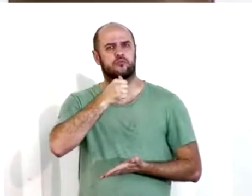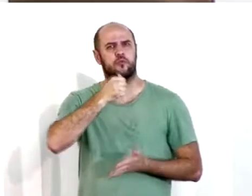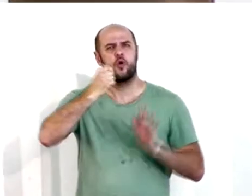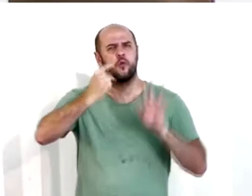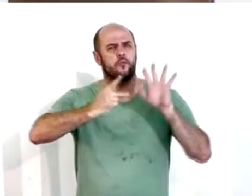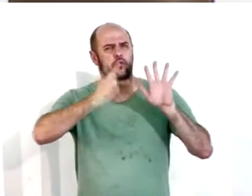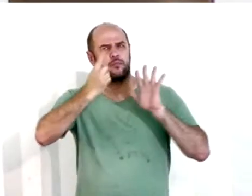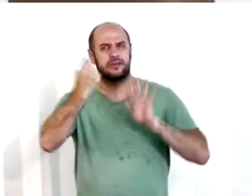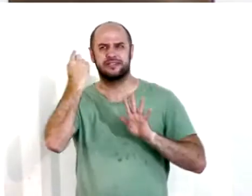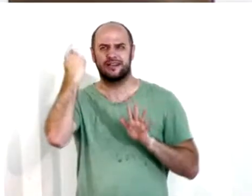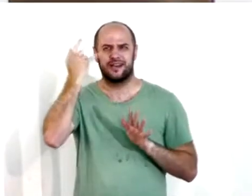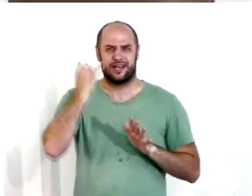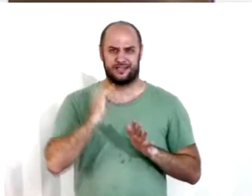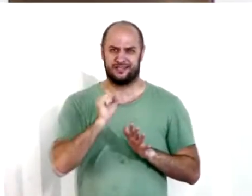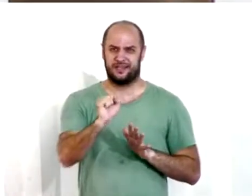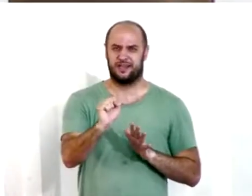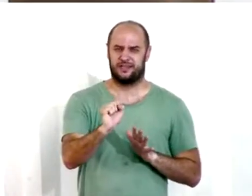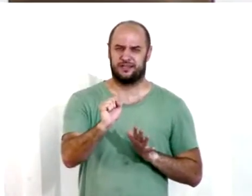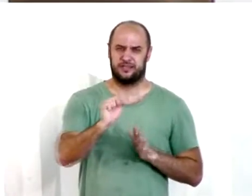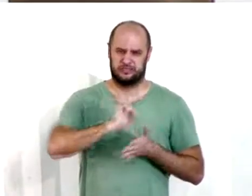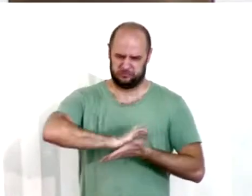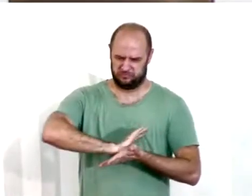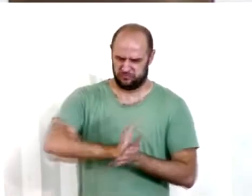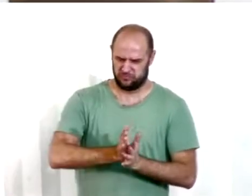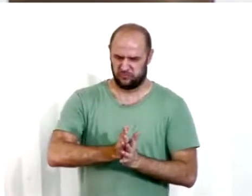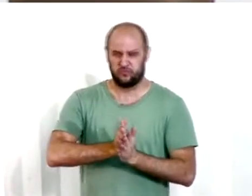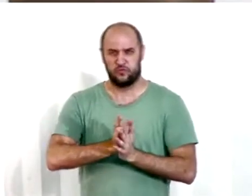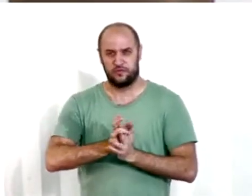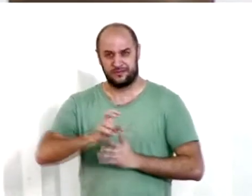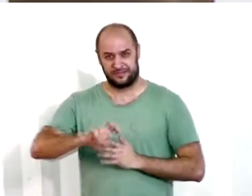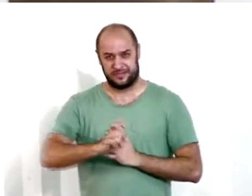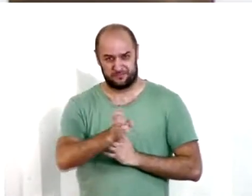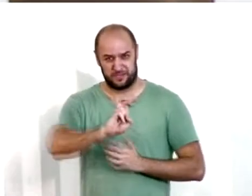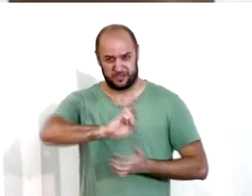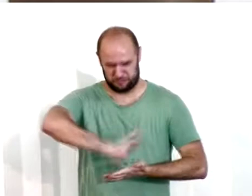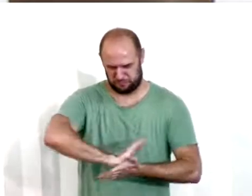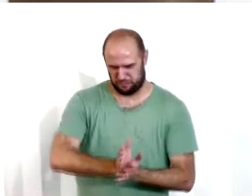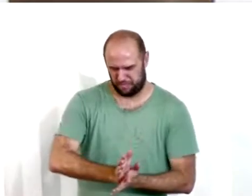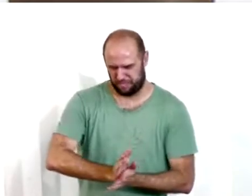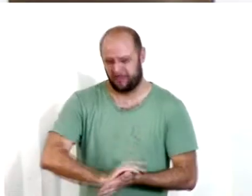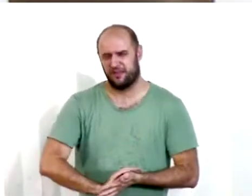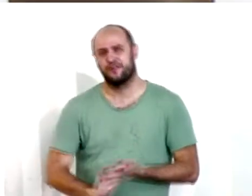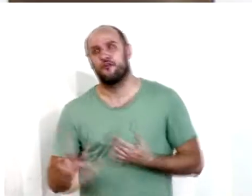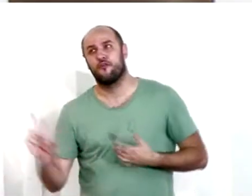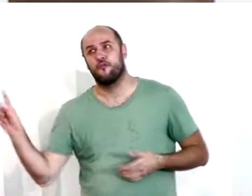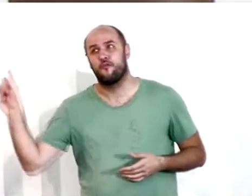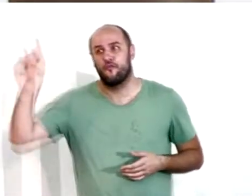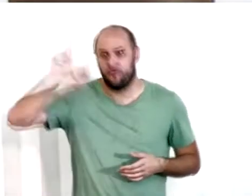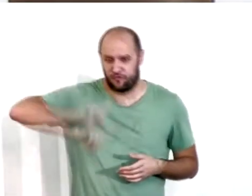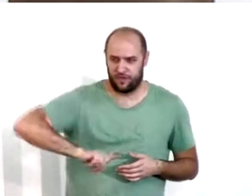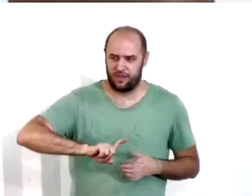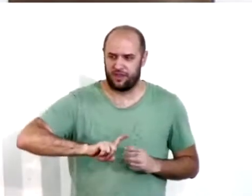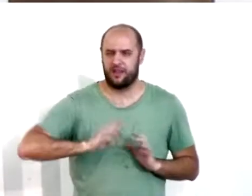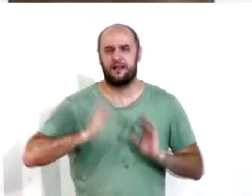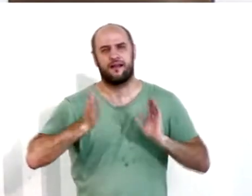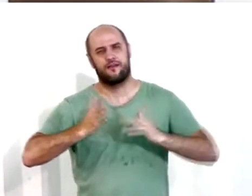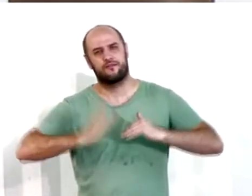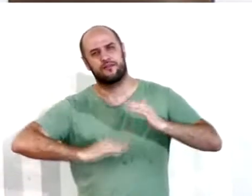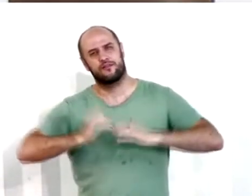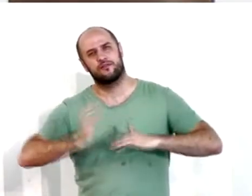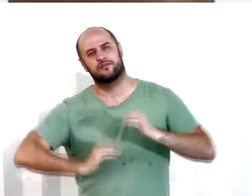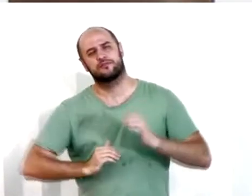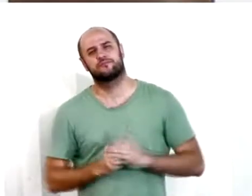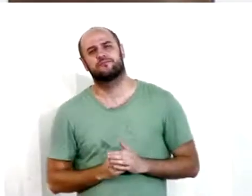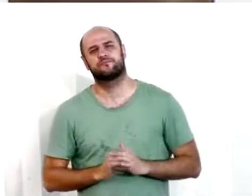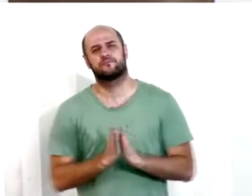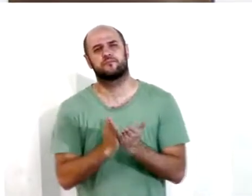que pisaria na cabeça da serpente, iria vir para, na plenitude dos tempos, cumprir essa obra. E o